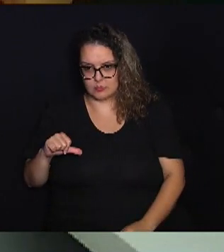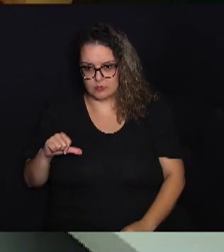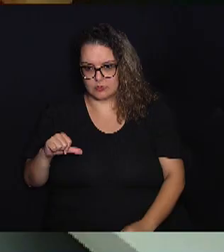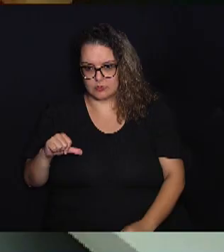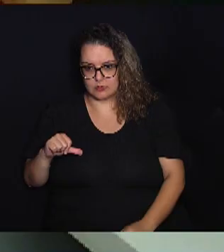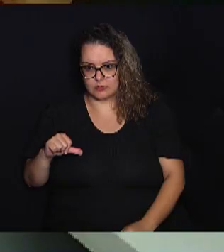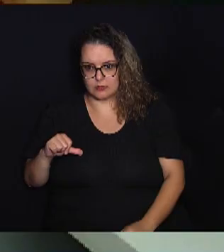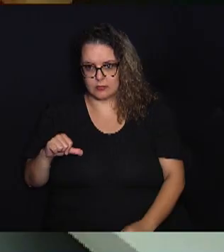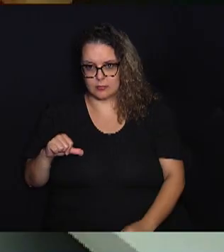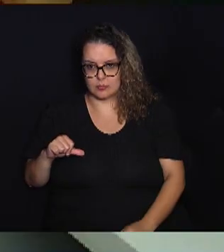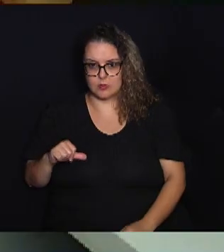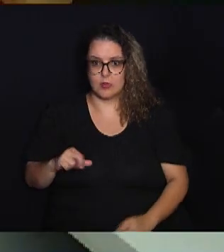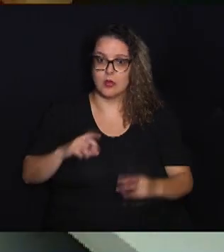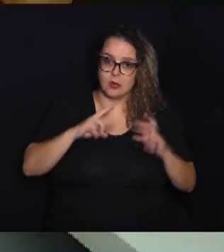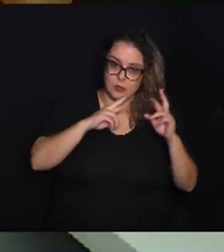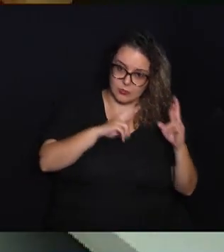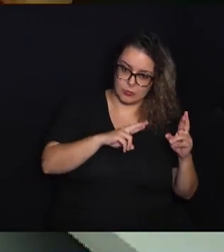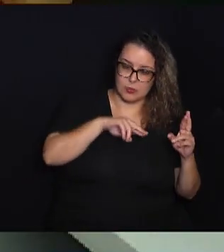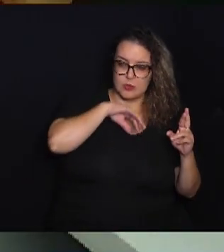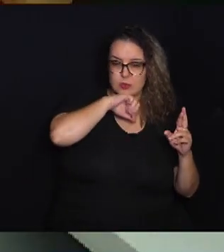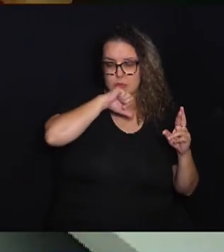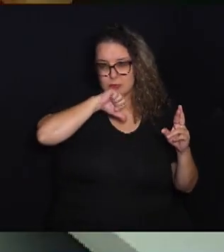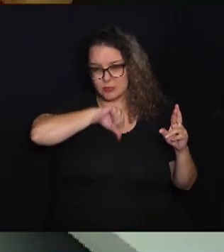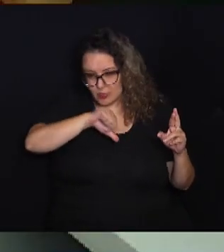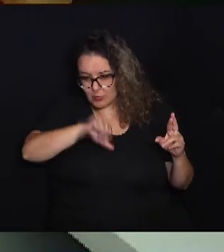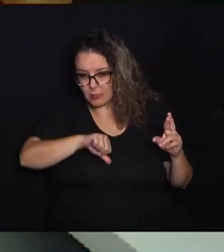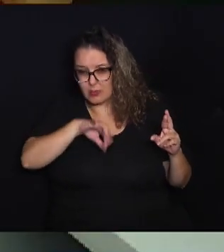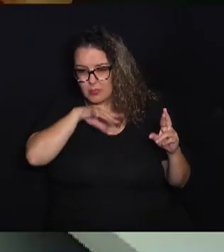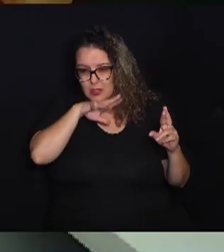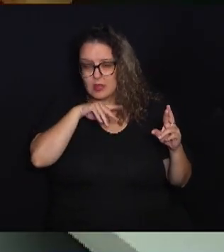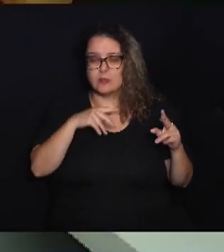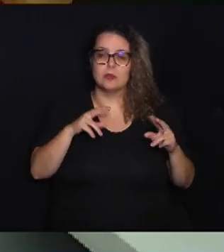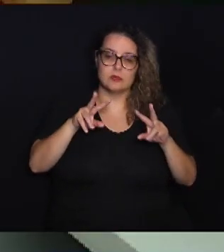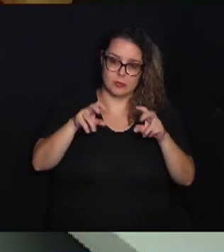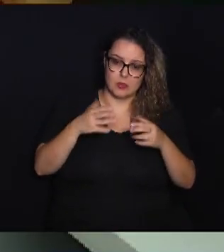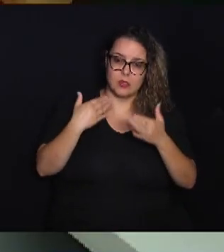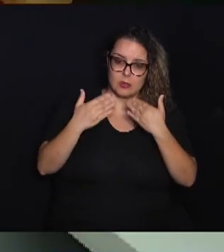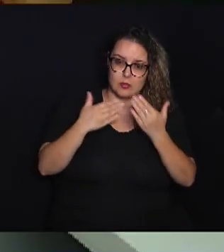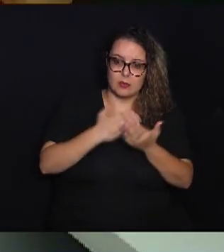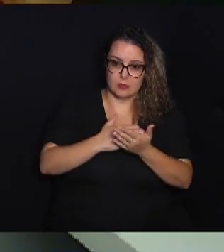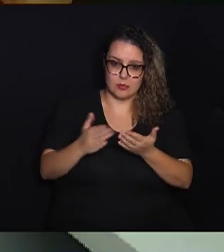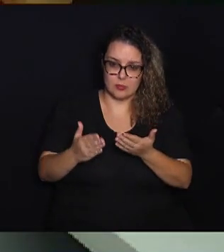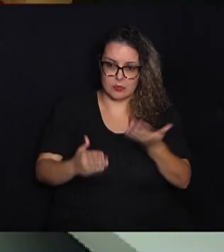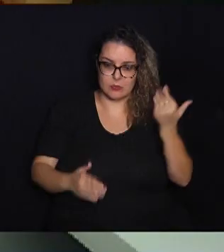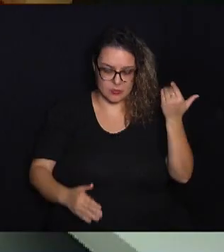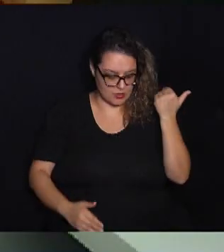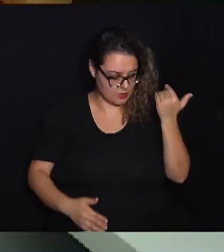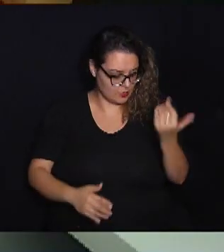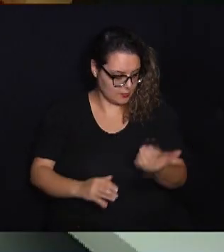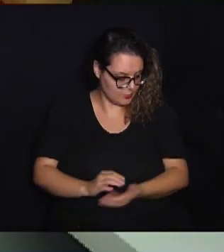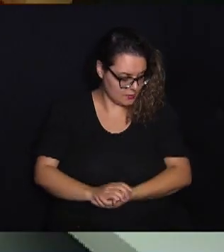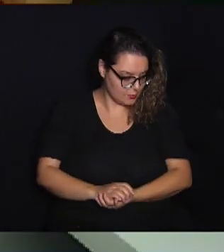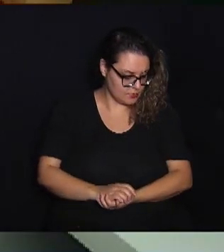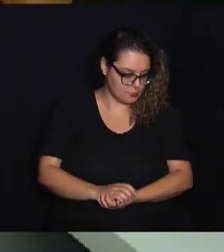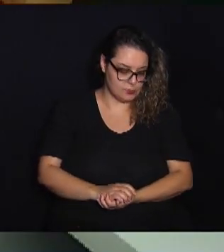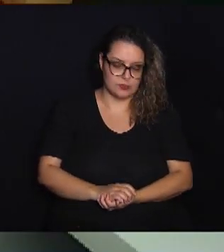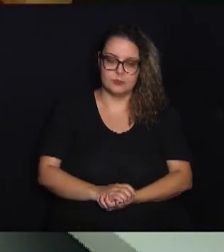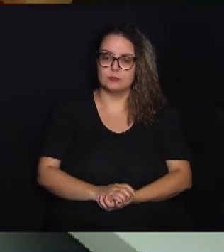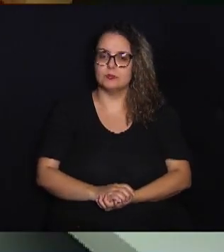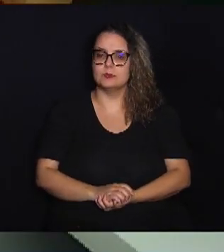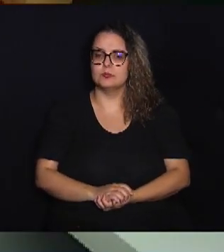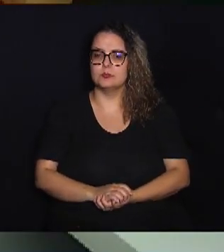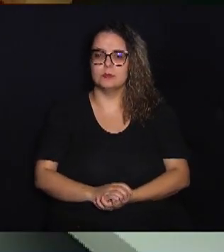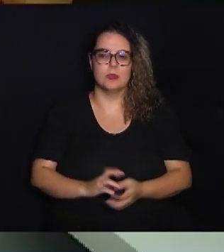O sono ruim aí entra naquele assunto que a gente estava começando a falar lá atrás, né? Quer dizer, sono